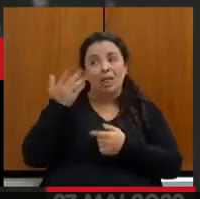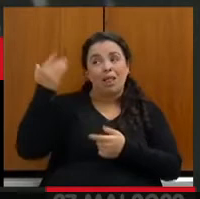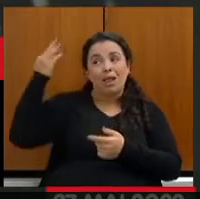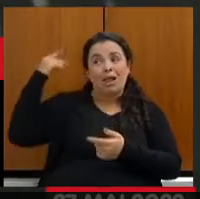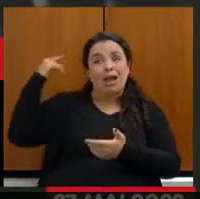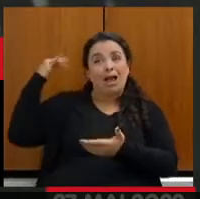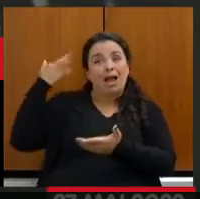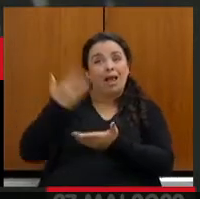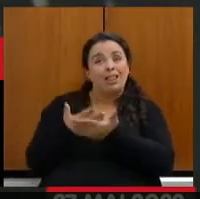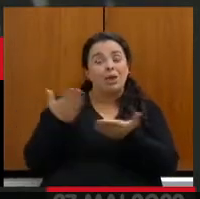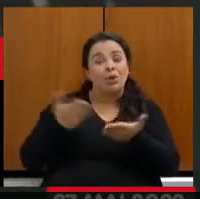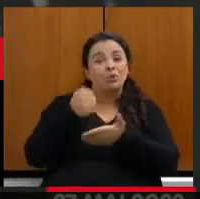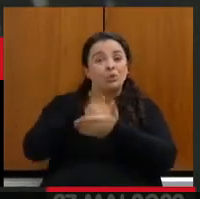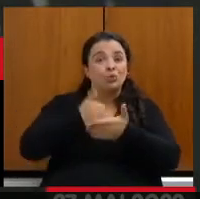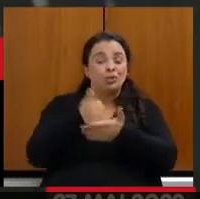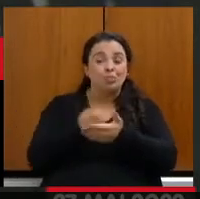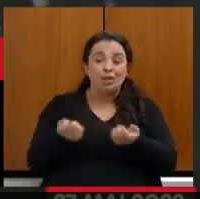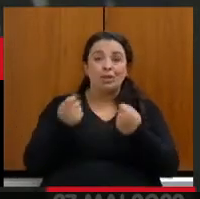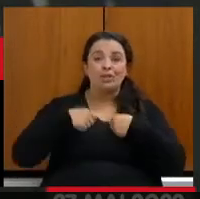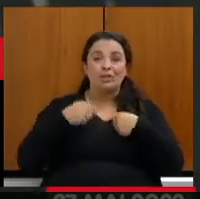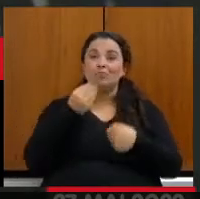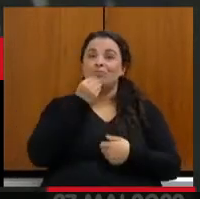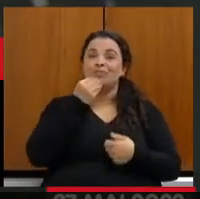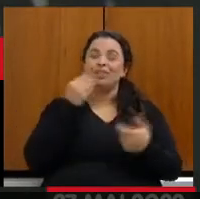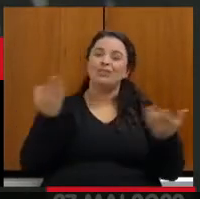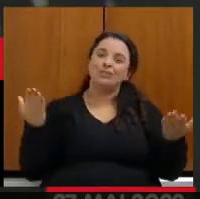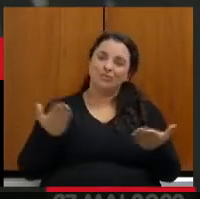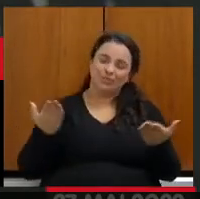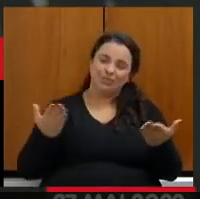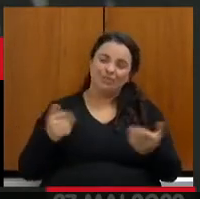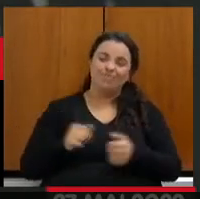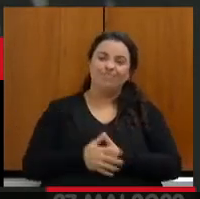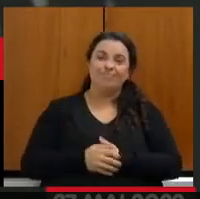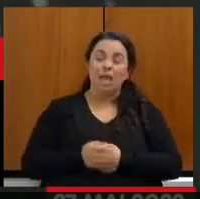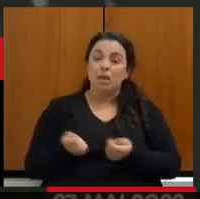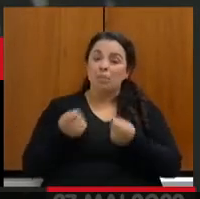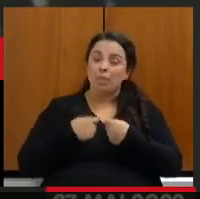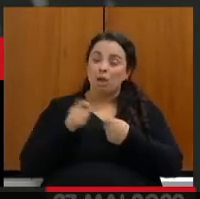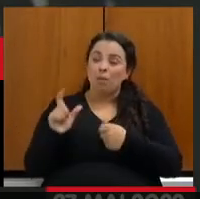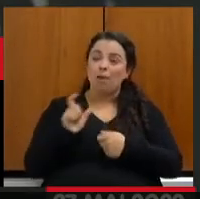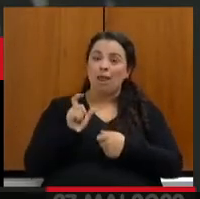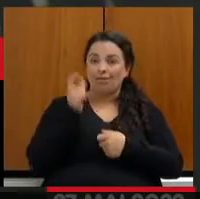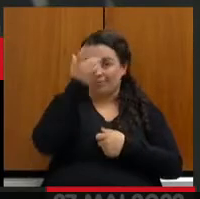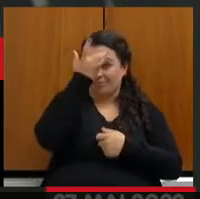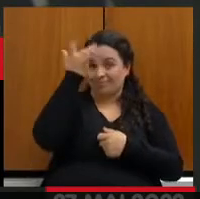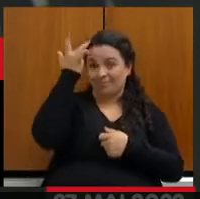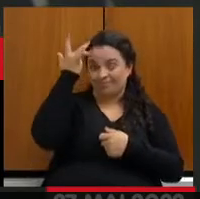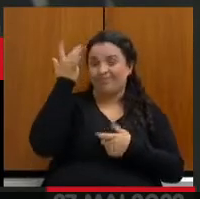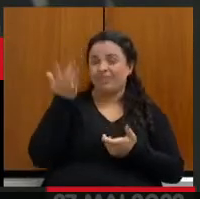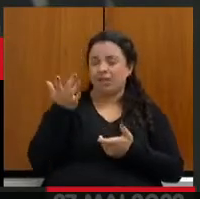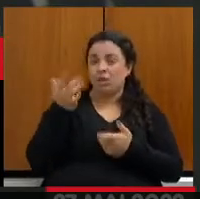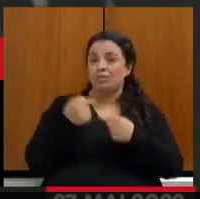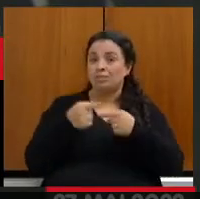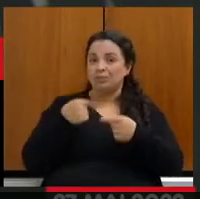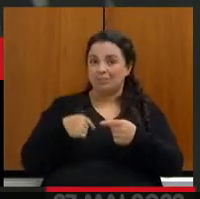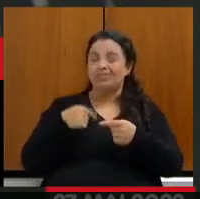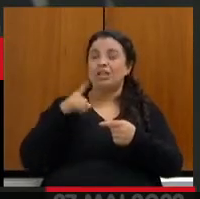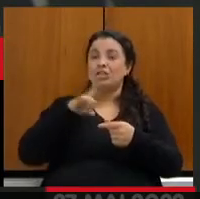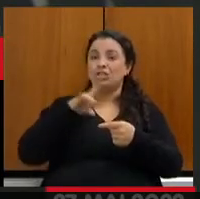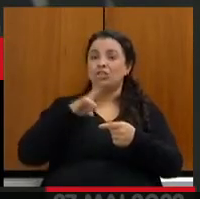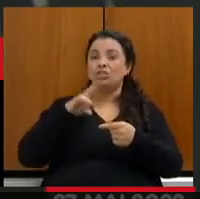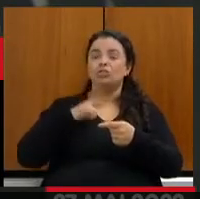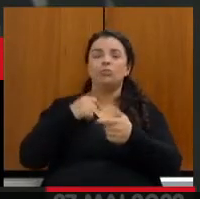a palavra o segmento que me foi direcionado foi saúde mental e semana passada nós estávamos no dia da luta